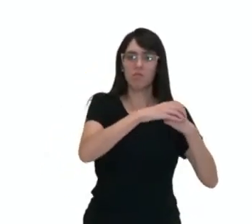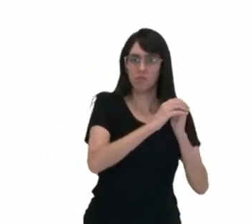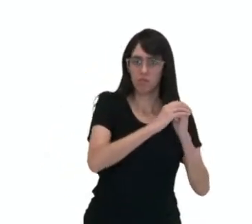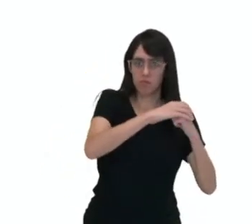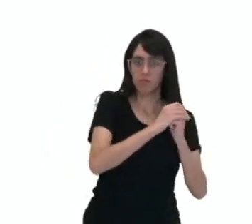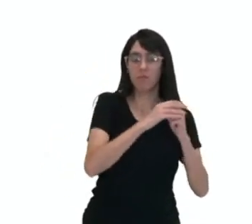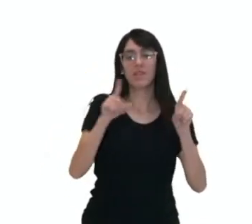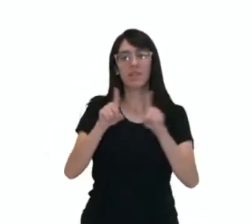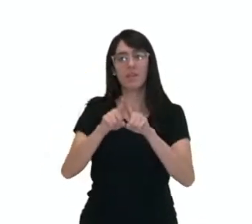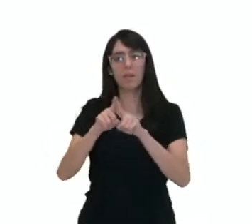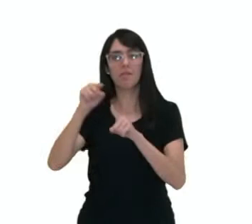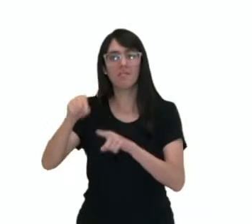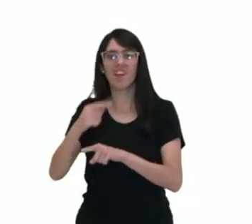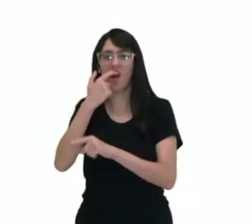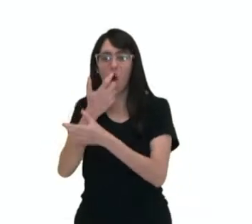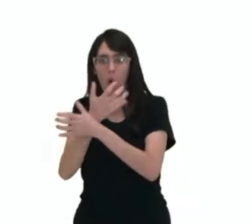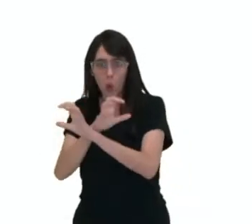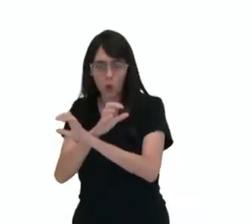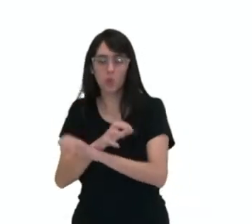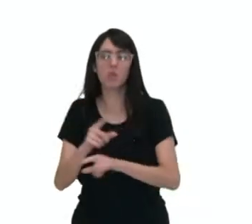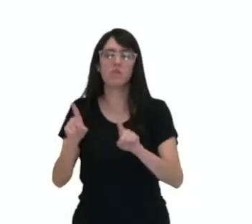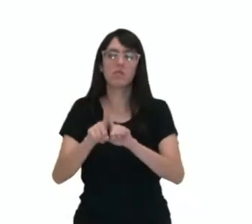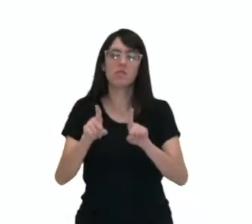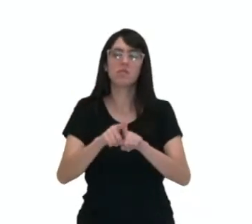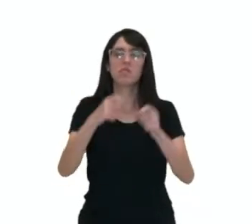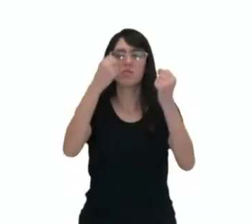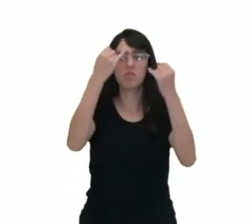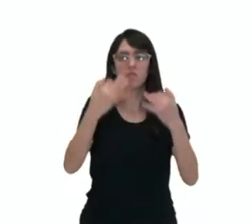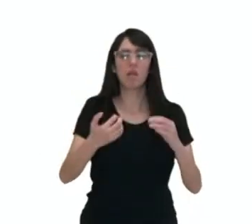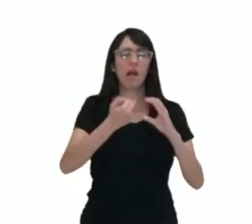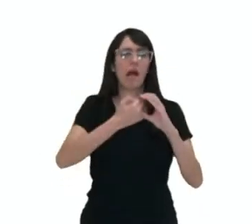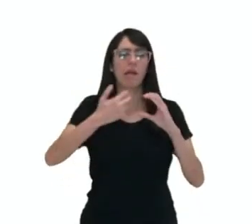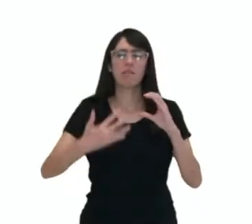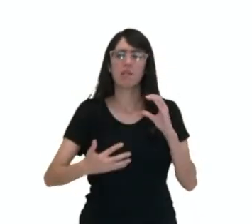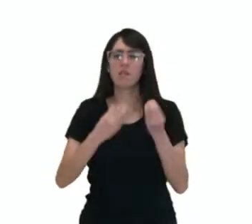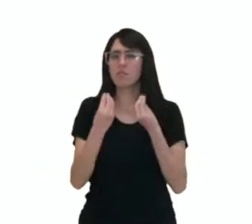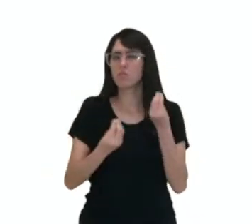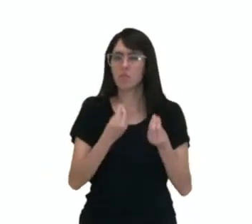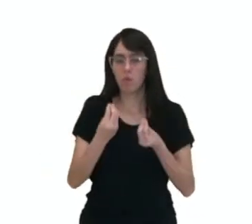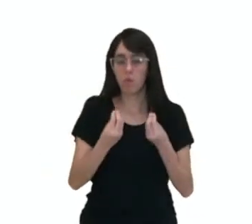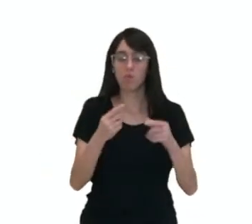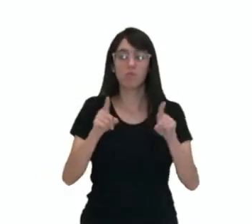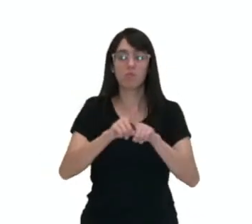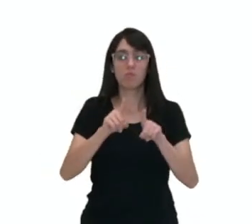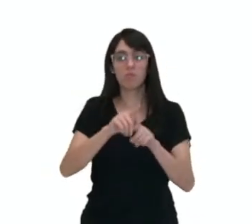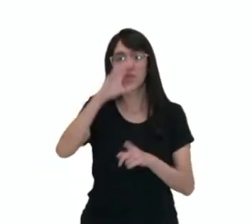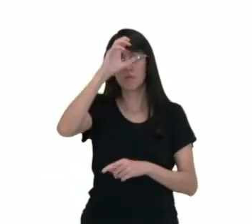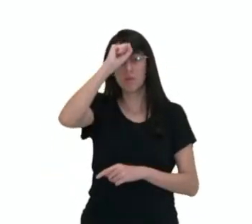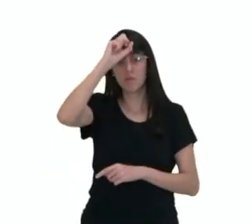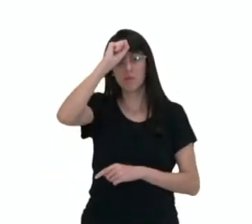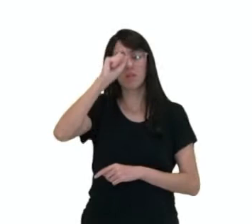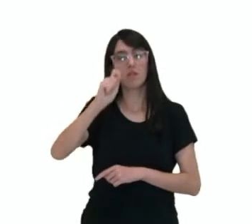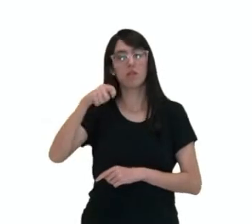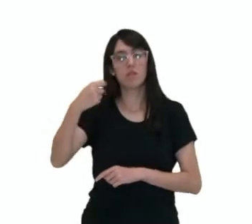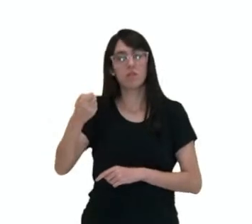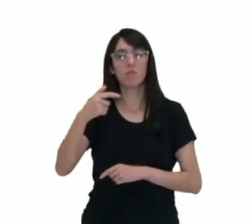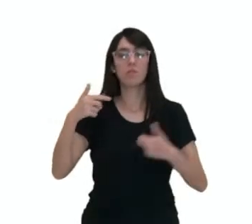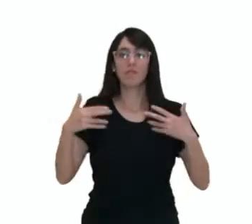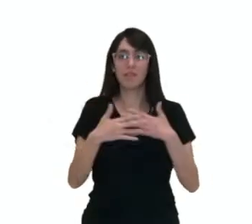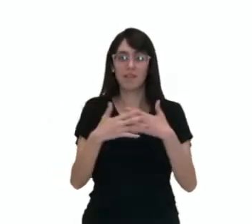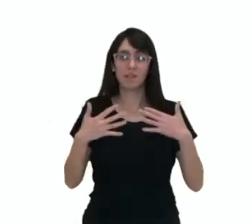conjuntivo ósseo. Entender as características desses tecidos, relacionar os tecidos cartilaginoso e ósseo